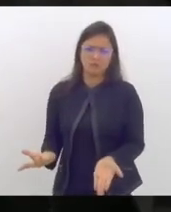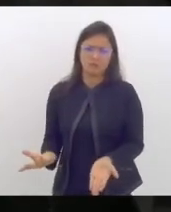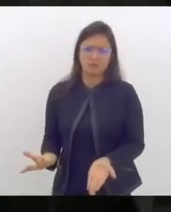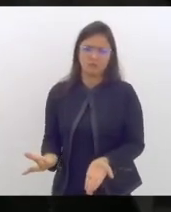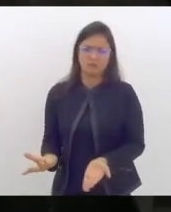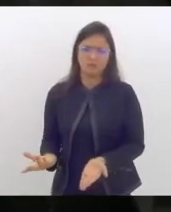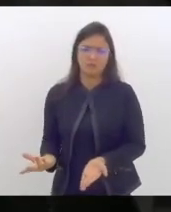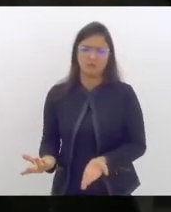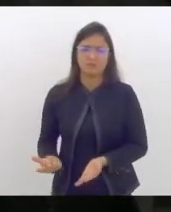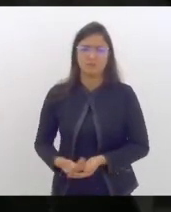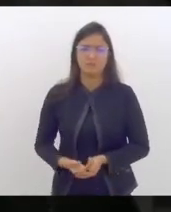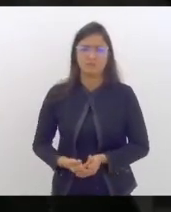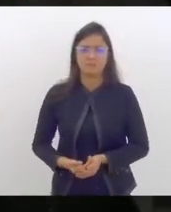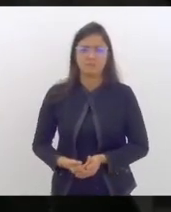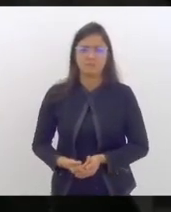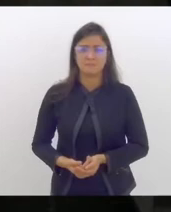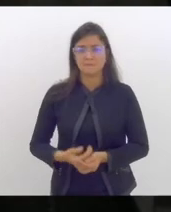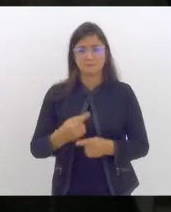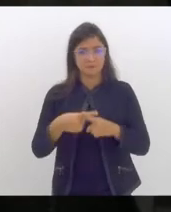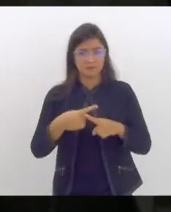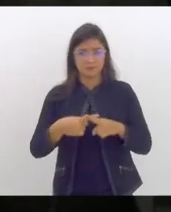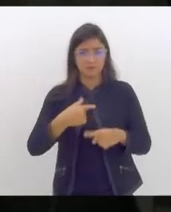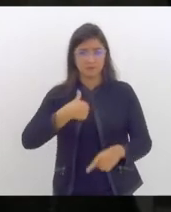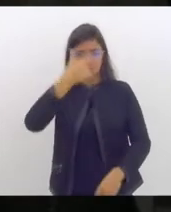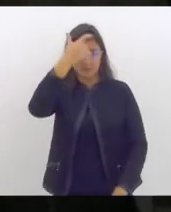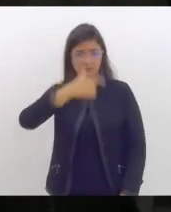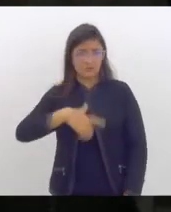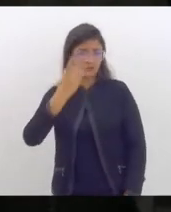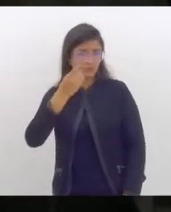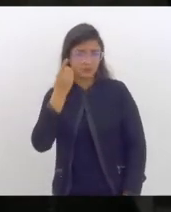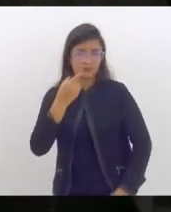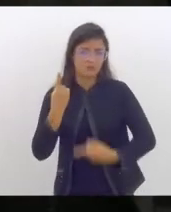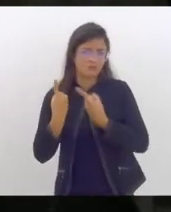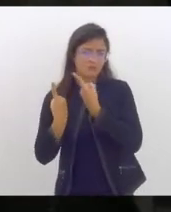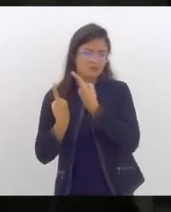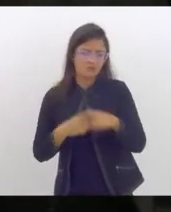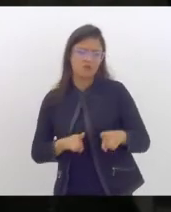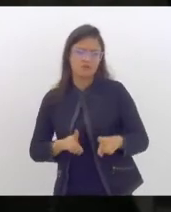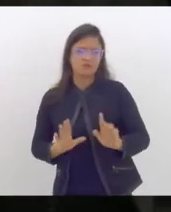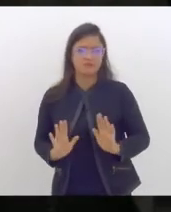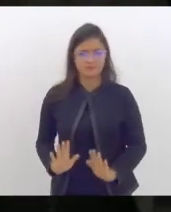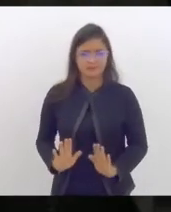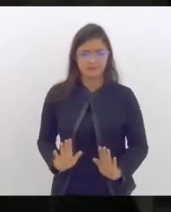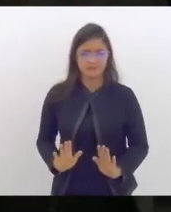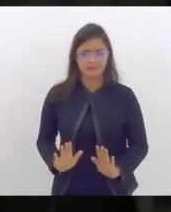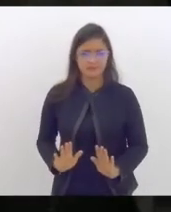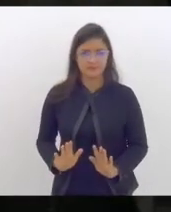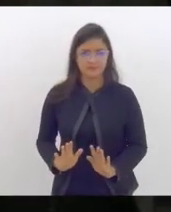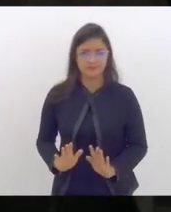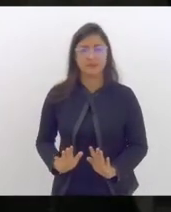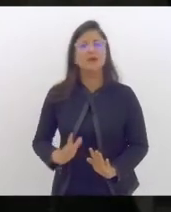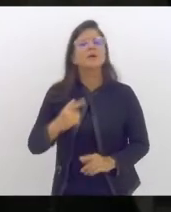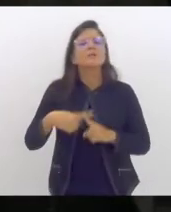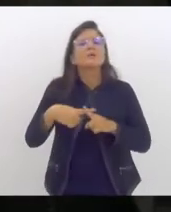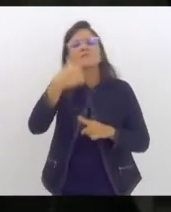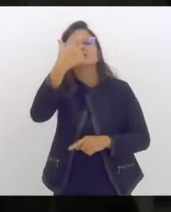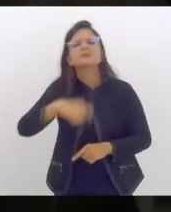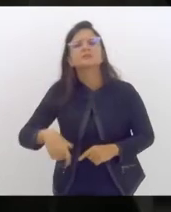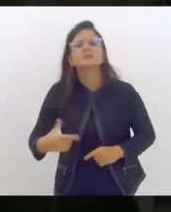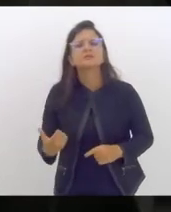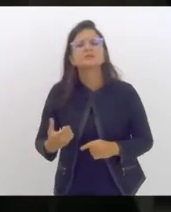visto que sou um deputado de oposição. E só por quê? Porque discordo